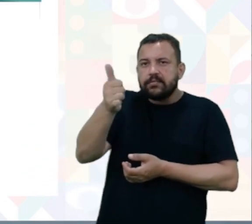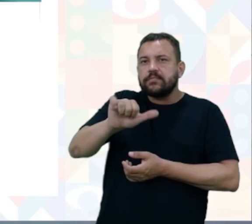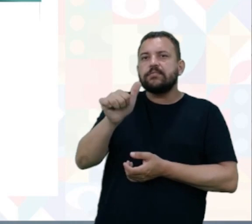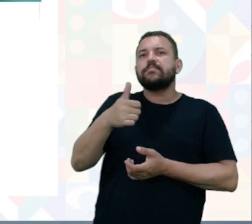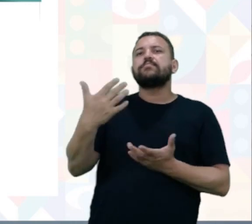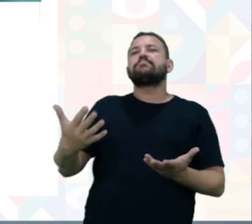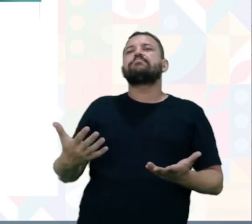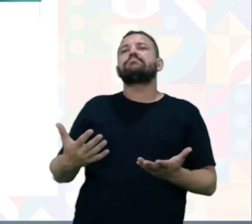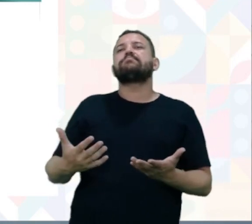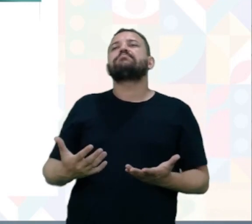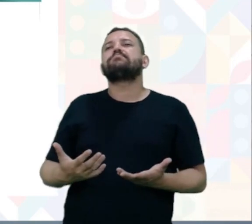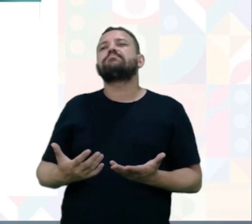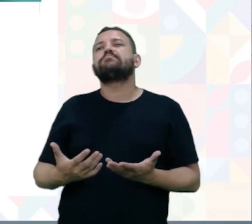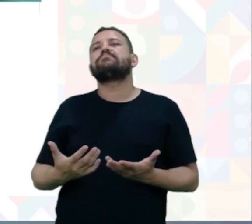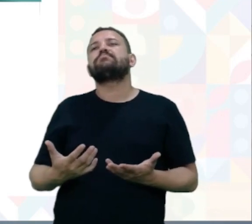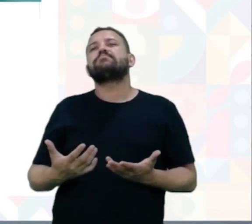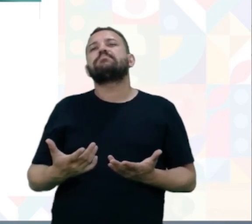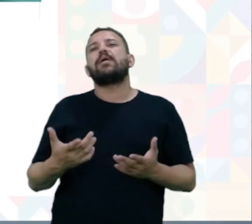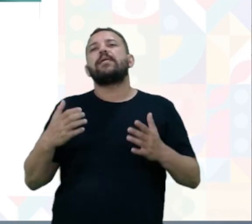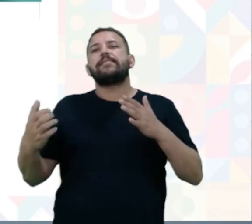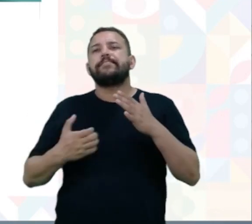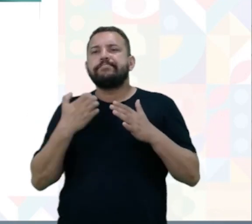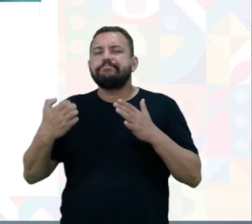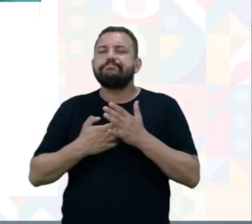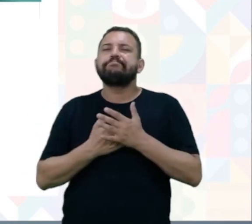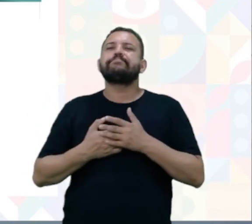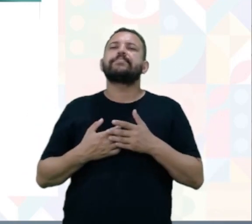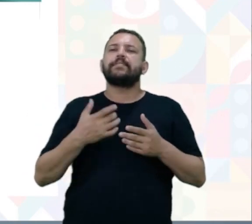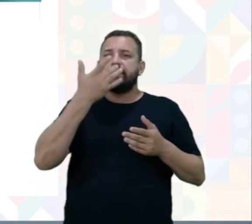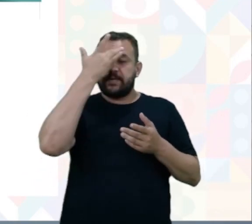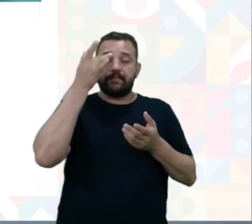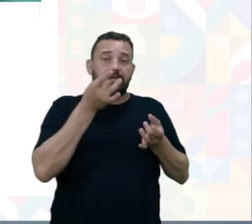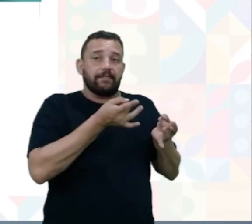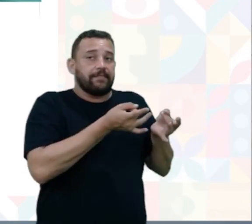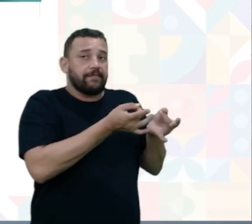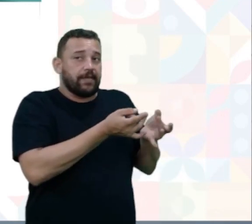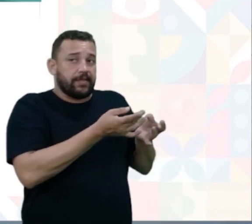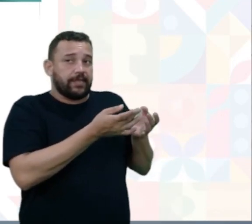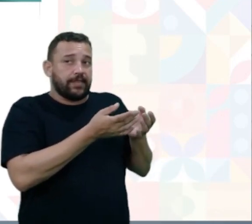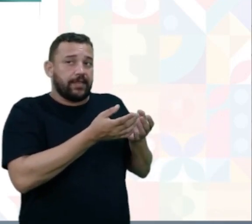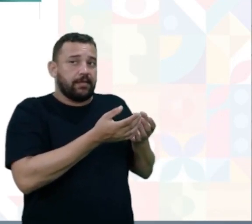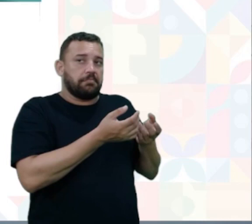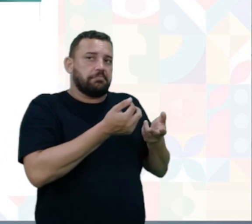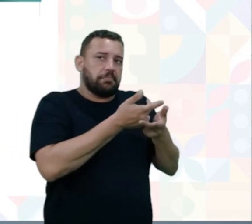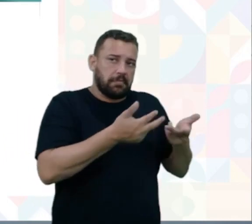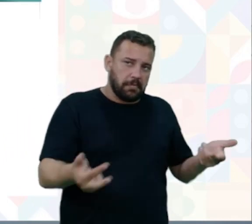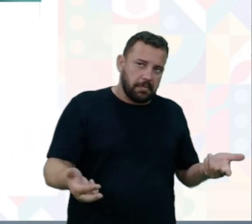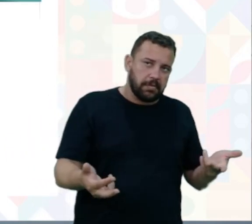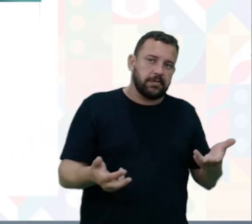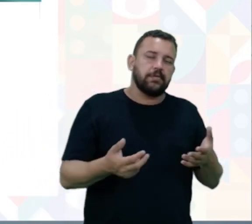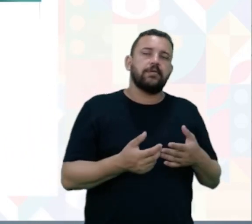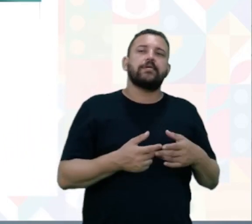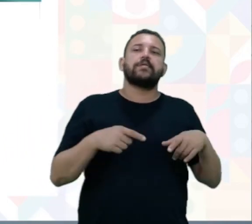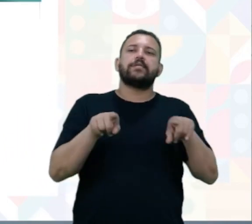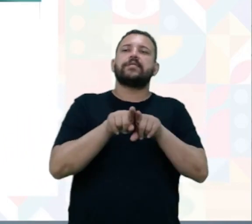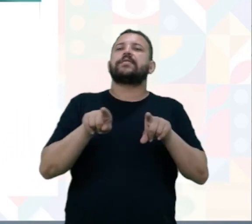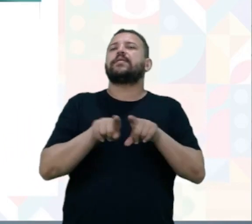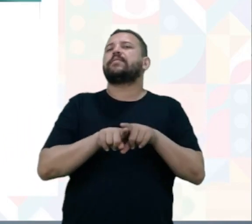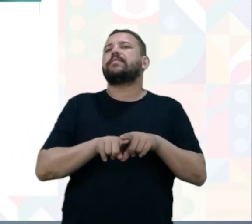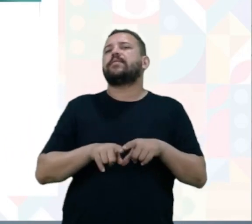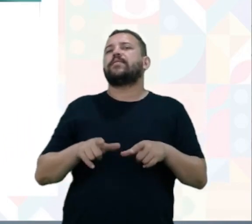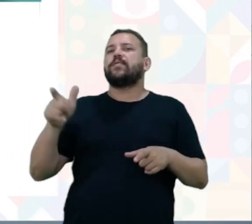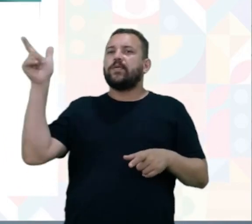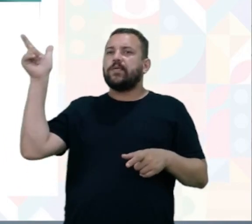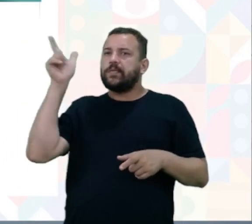pertinentes, né, a empresa ou o fornecedor apresentar, procedimentos para recebimento e abertura